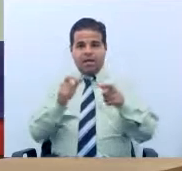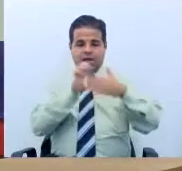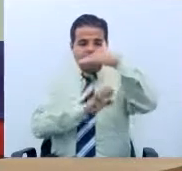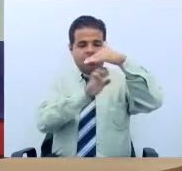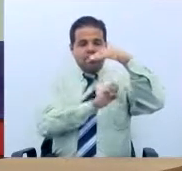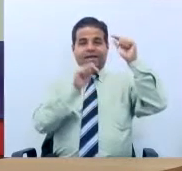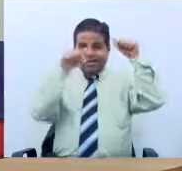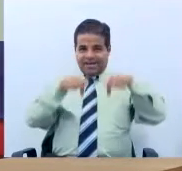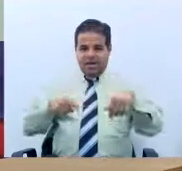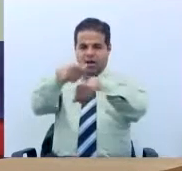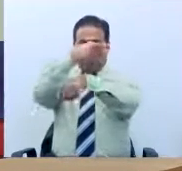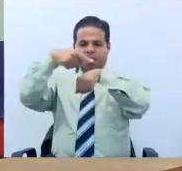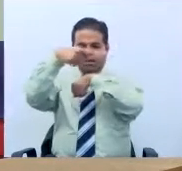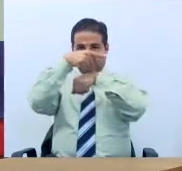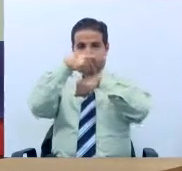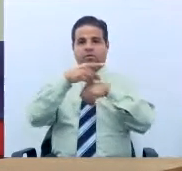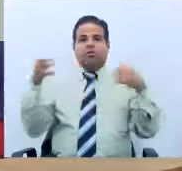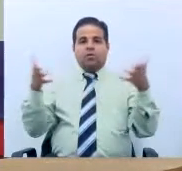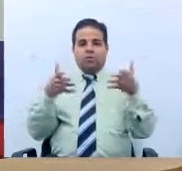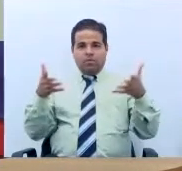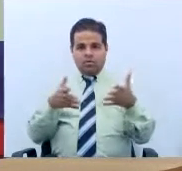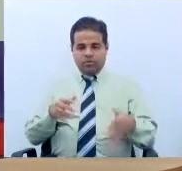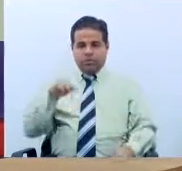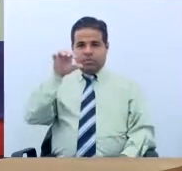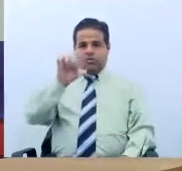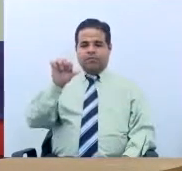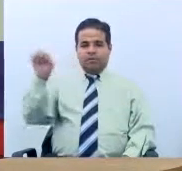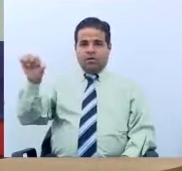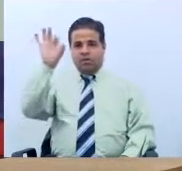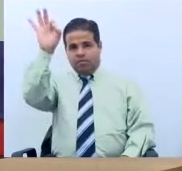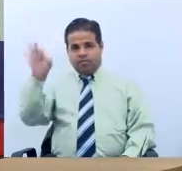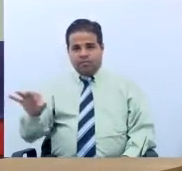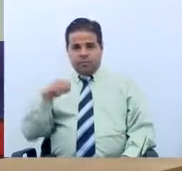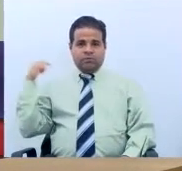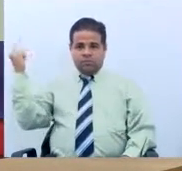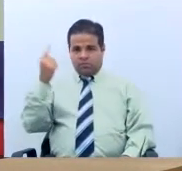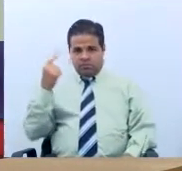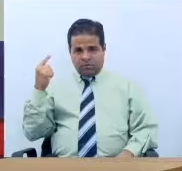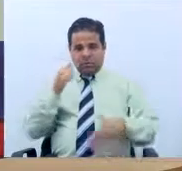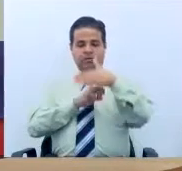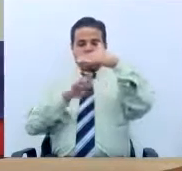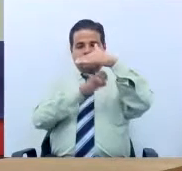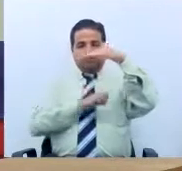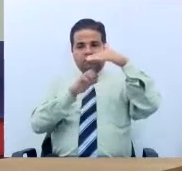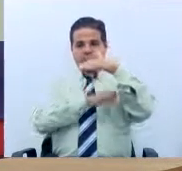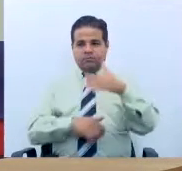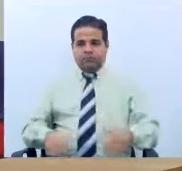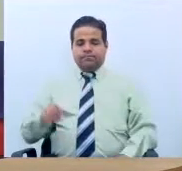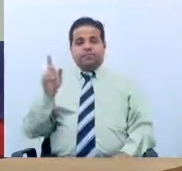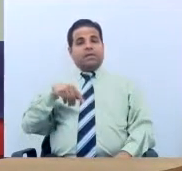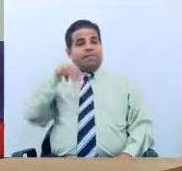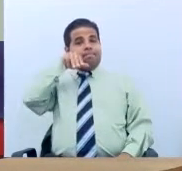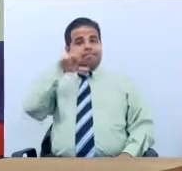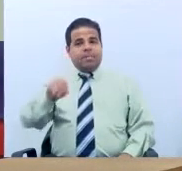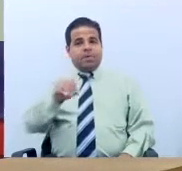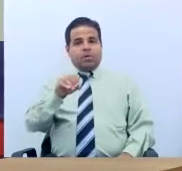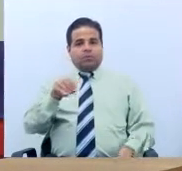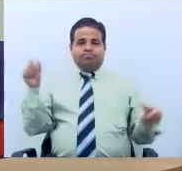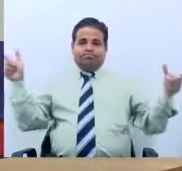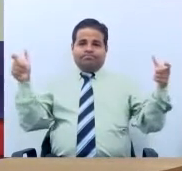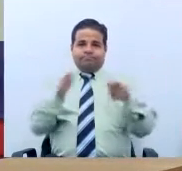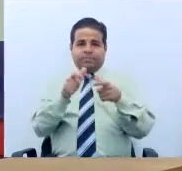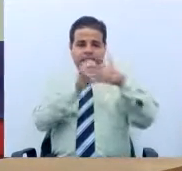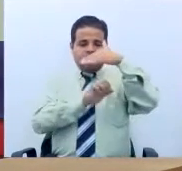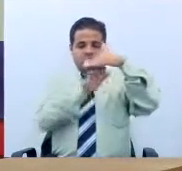cidade, no nosso país, hoje 99% das empresas são micro e pequenas empresas.